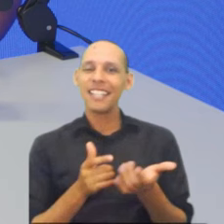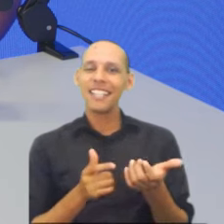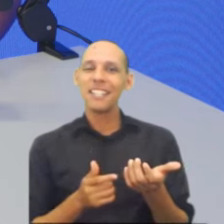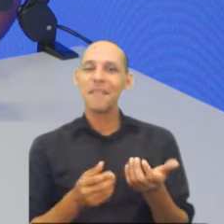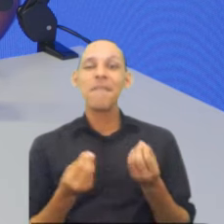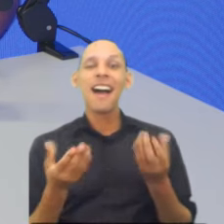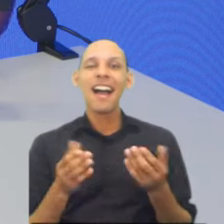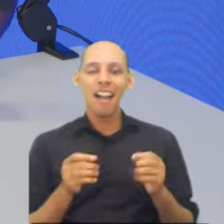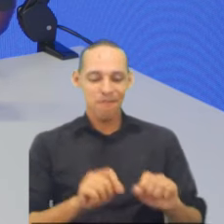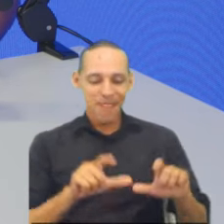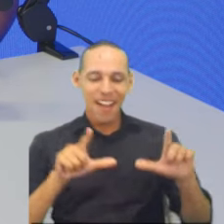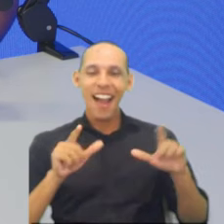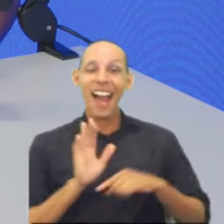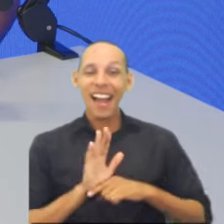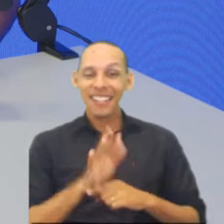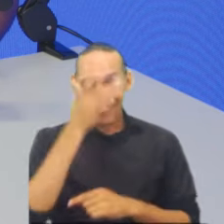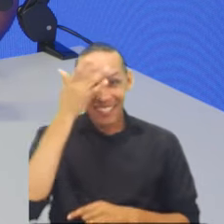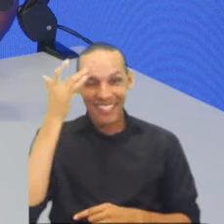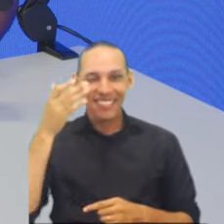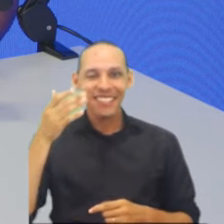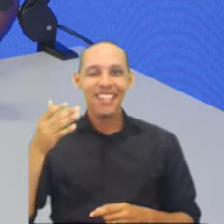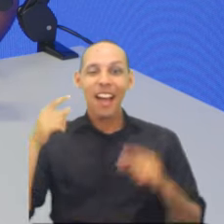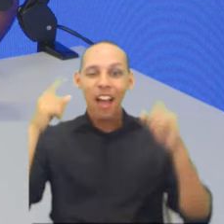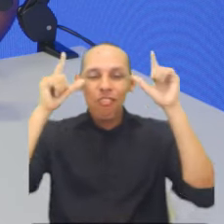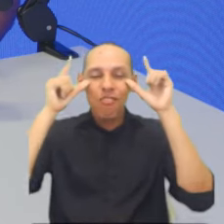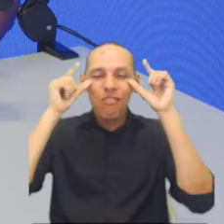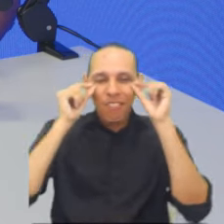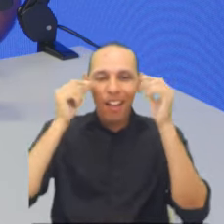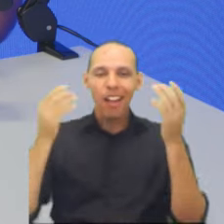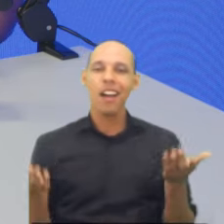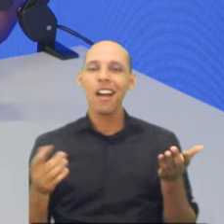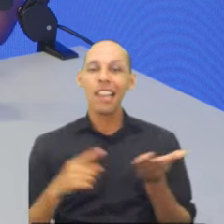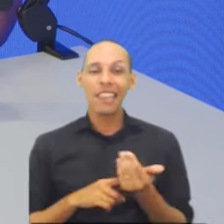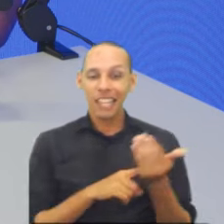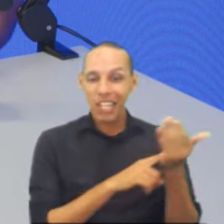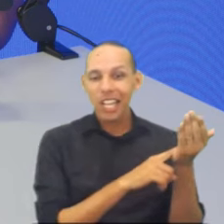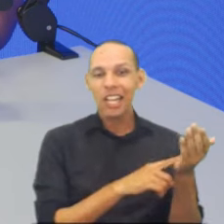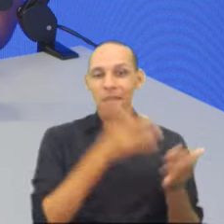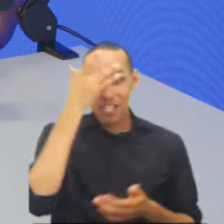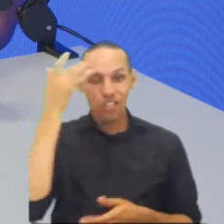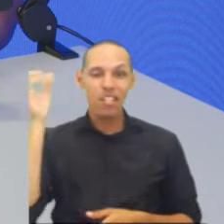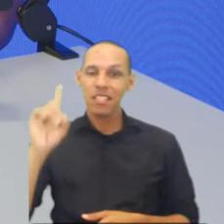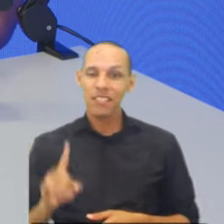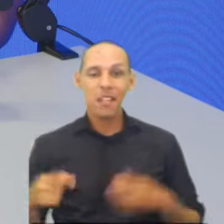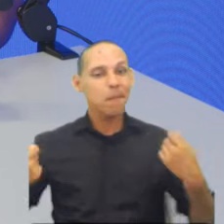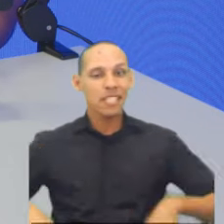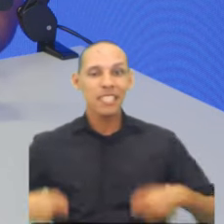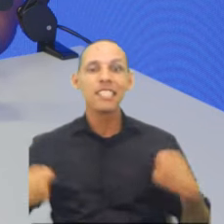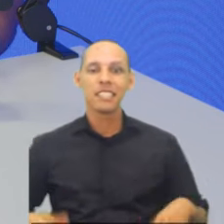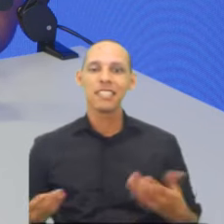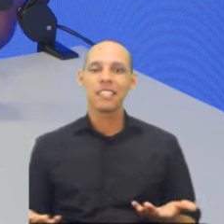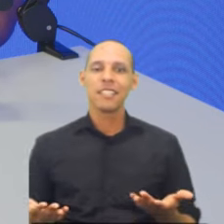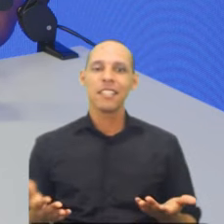para a foi criado para aumentar a tela para pessoas com baixa visão Então a gente tem tecnologias que como a pessoa com deficiência